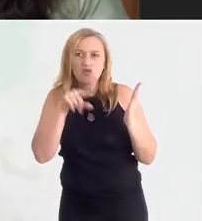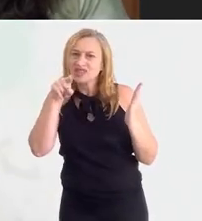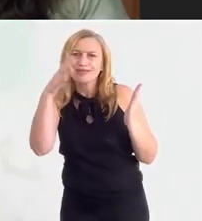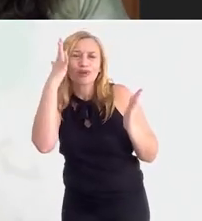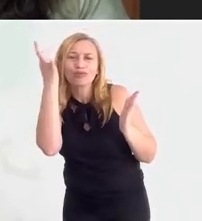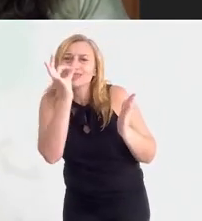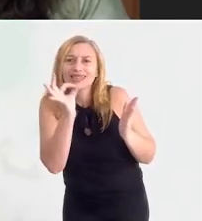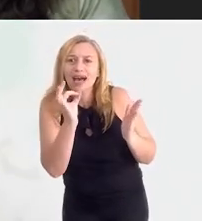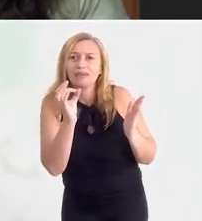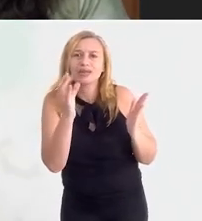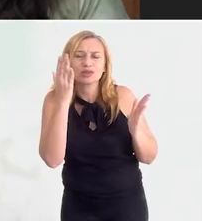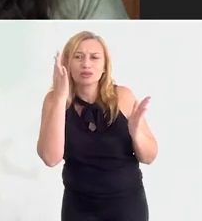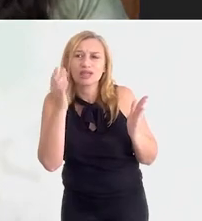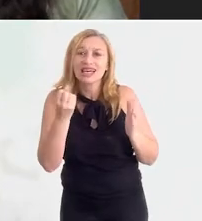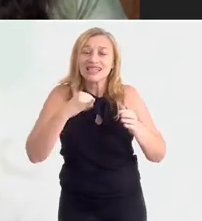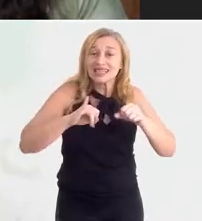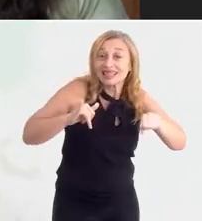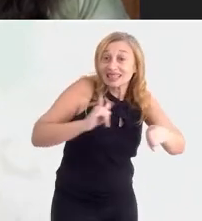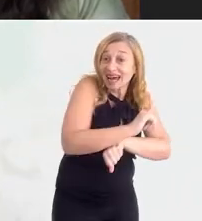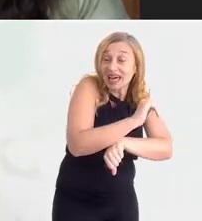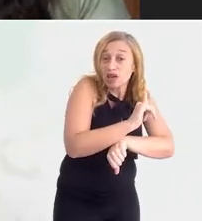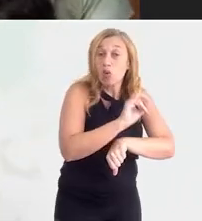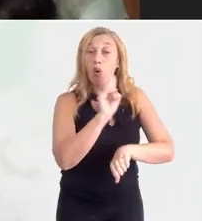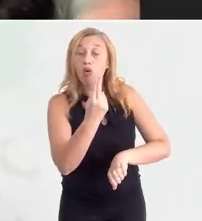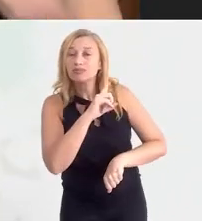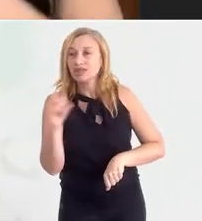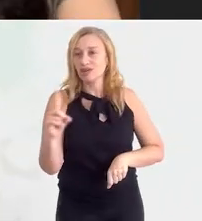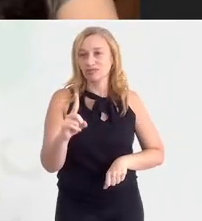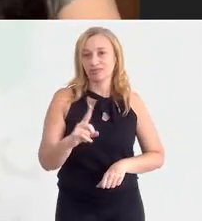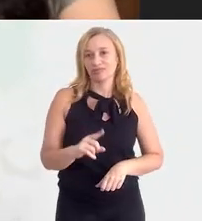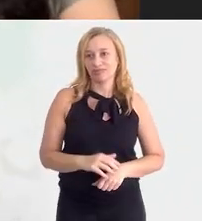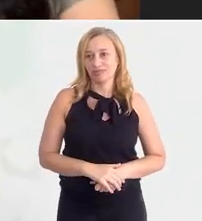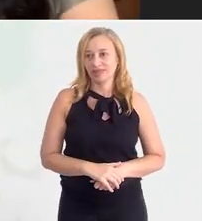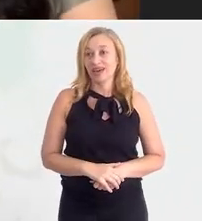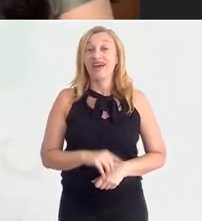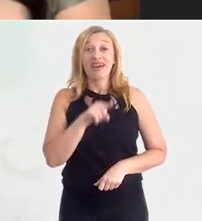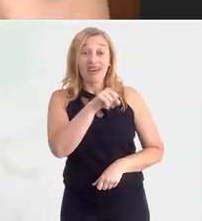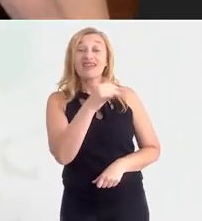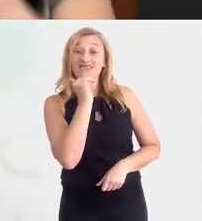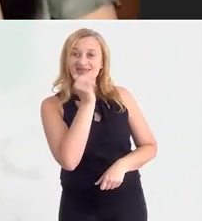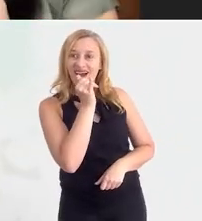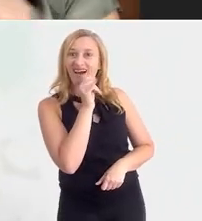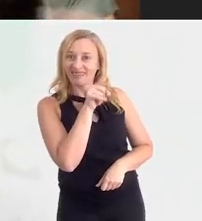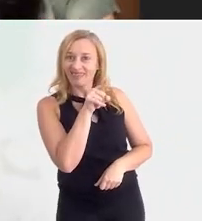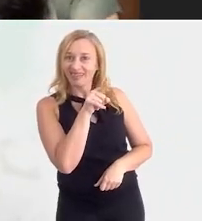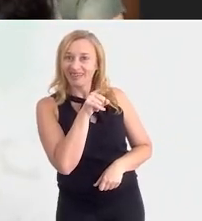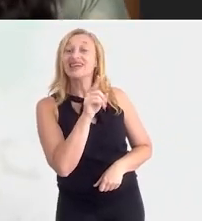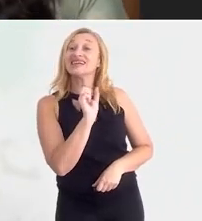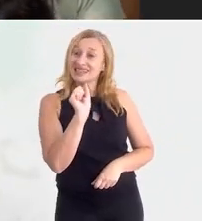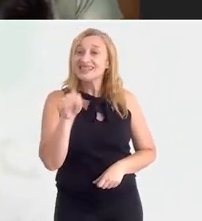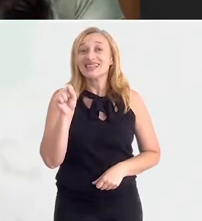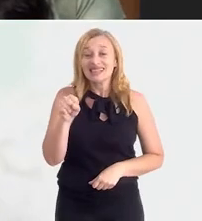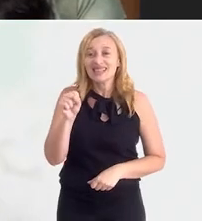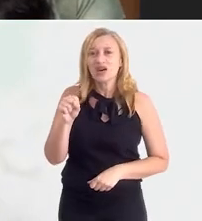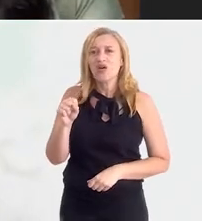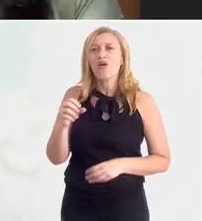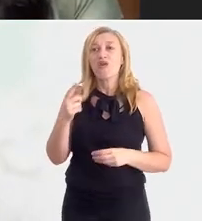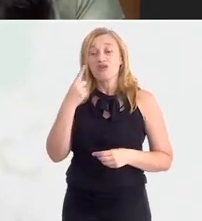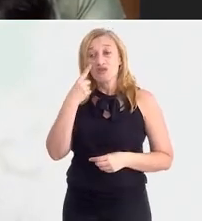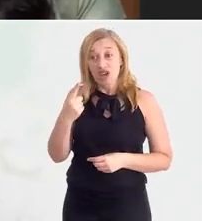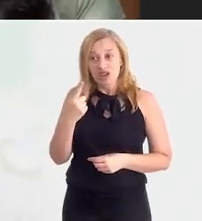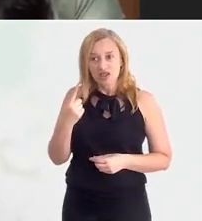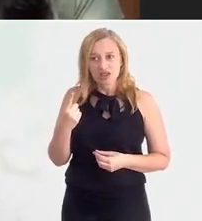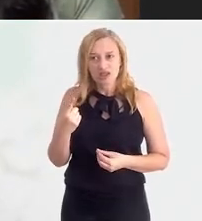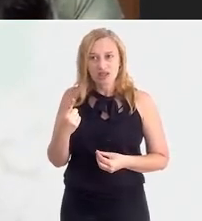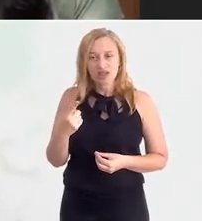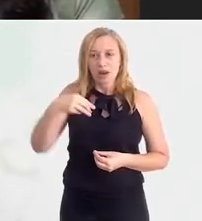sabe se Capitu traiu ou não. Há Porque sempre momento. é ele que narra, né? A visão é É dele. isso. É isso. Então, olha o gênio do